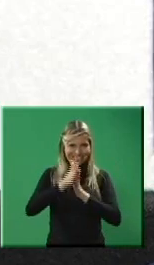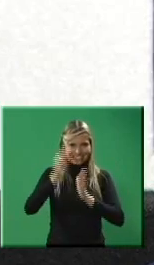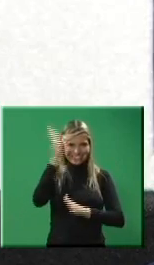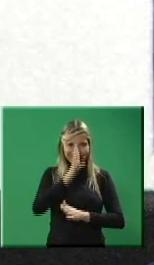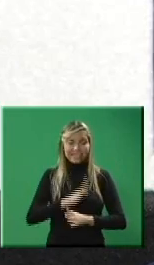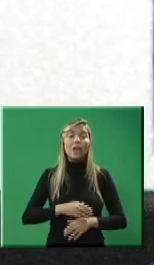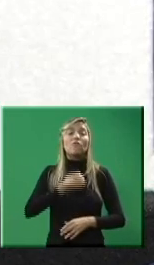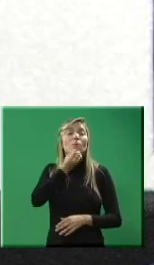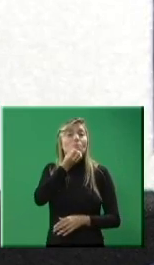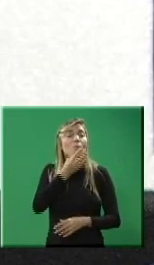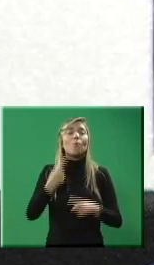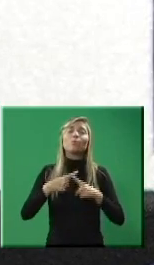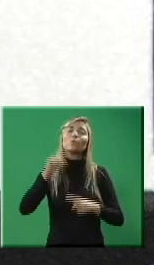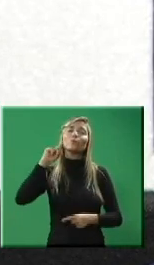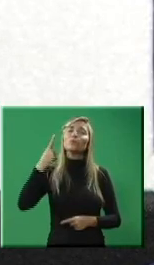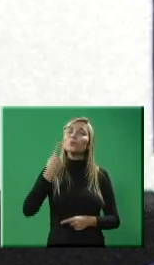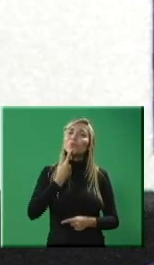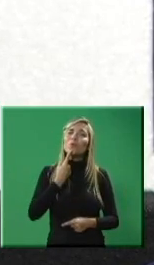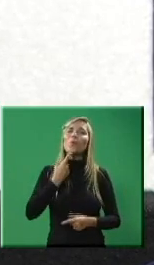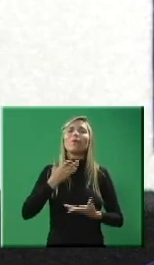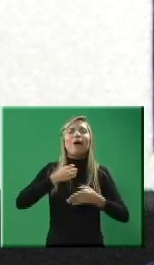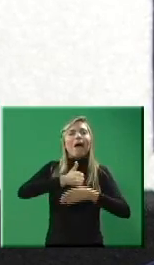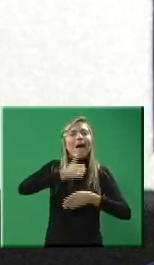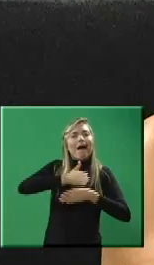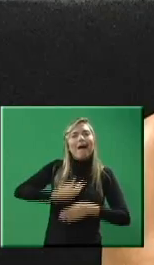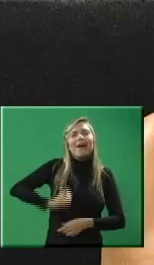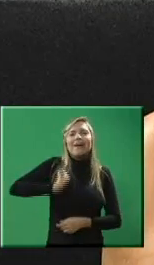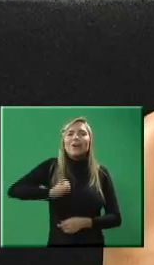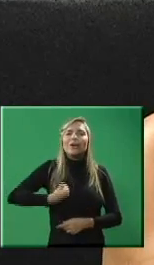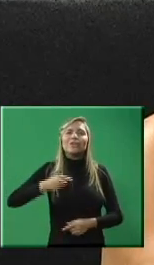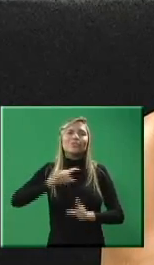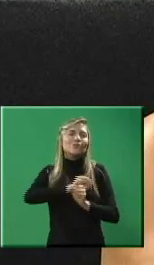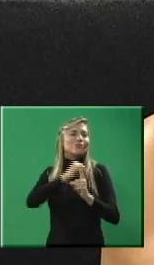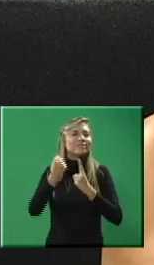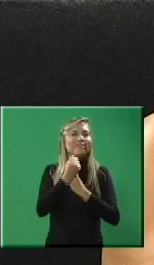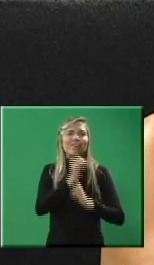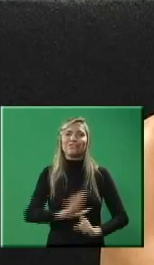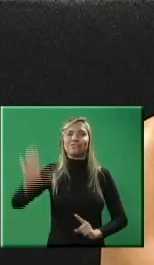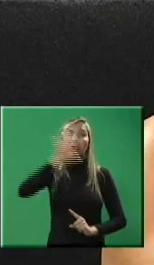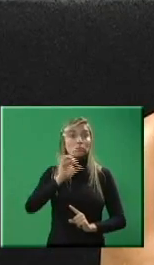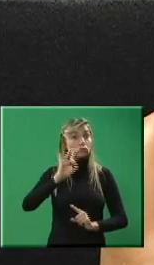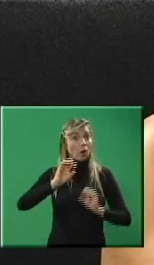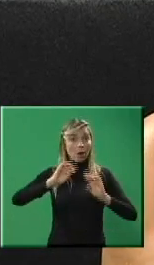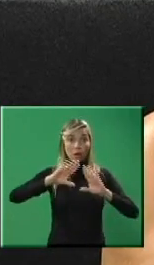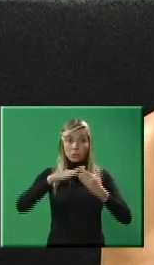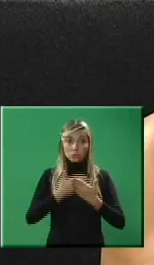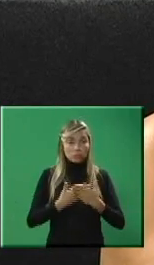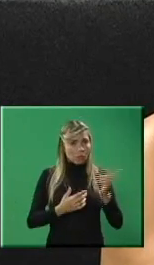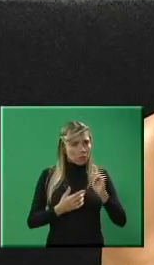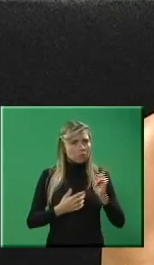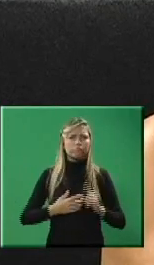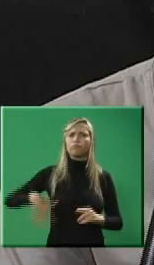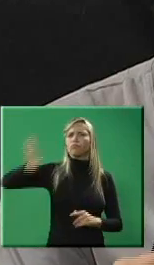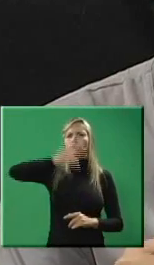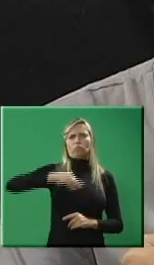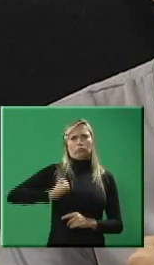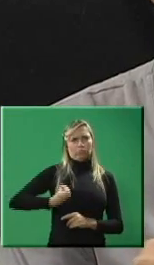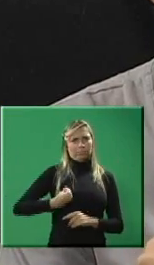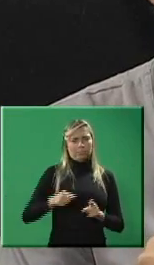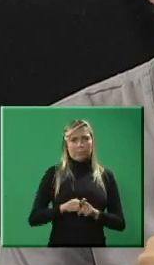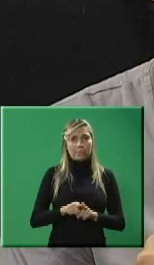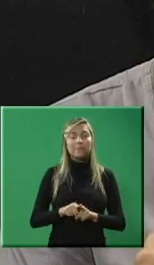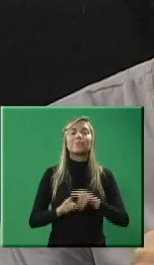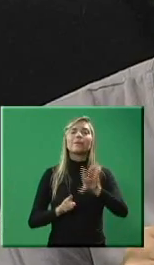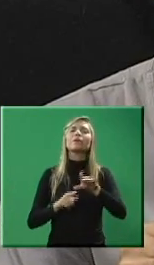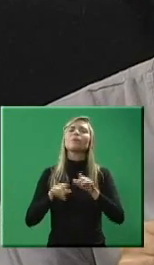a participação do surdo na sociedade em geral, não só a educação. É uma grande conquista. Pois é, e